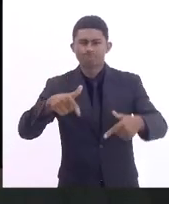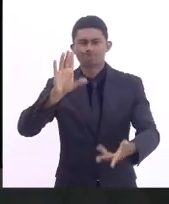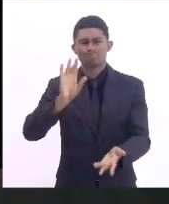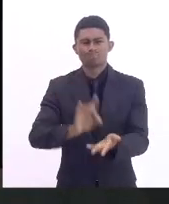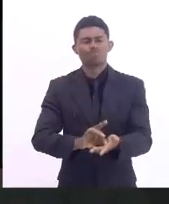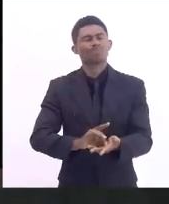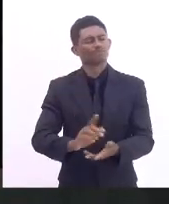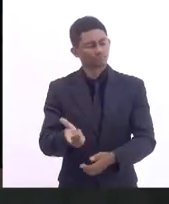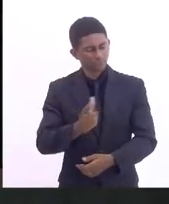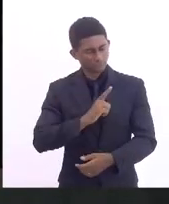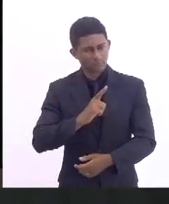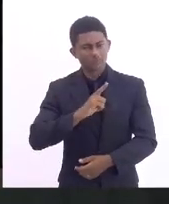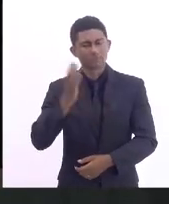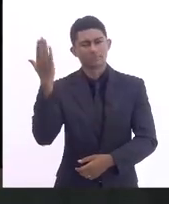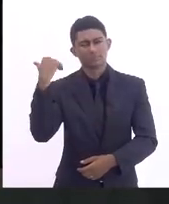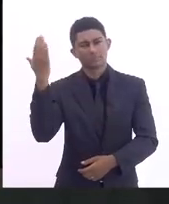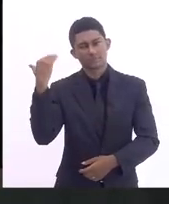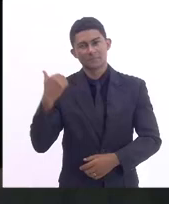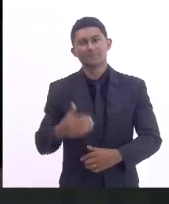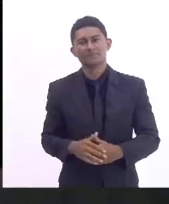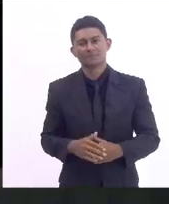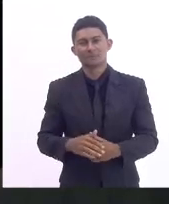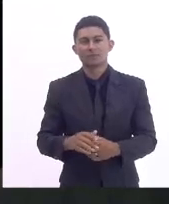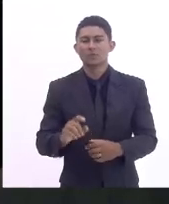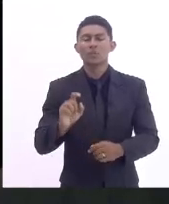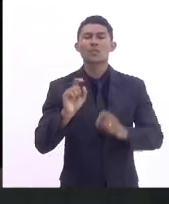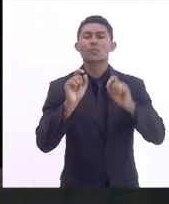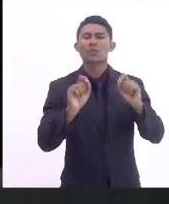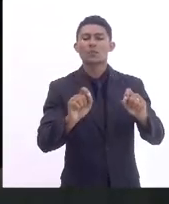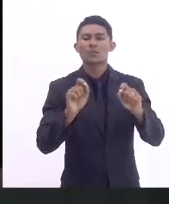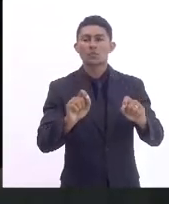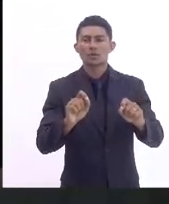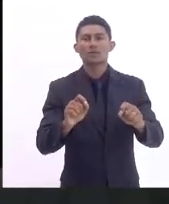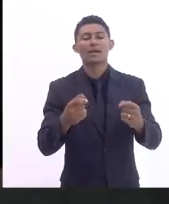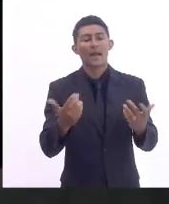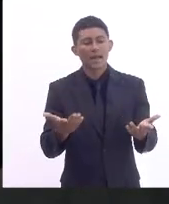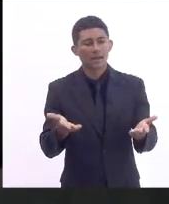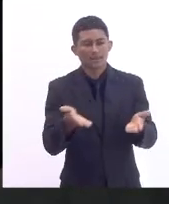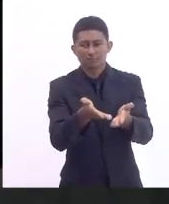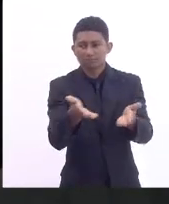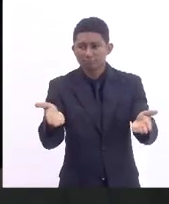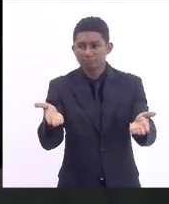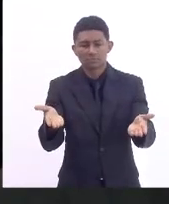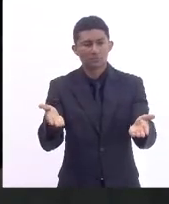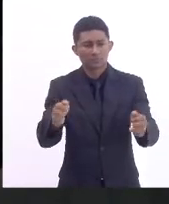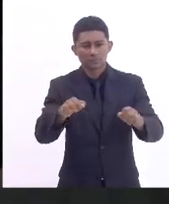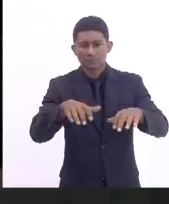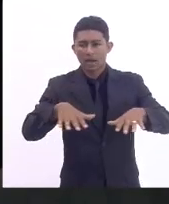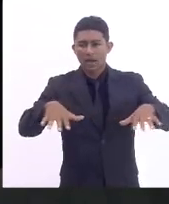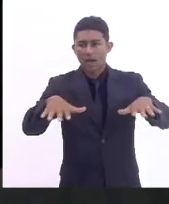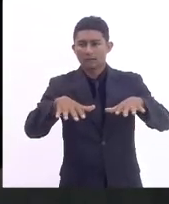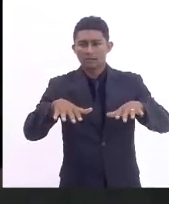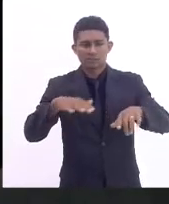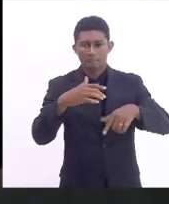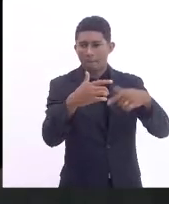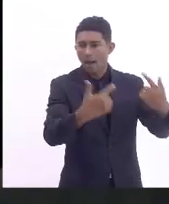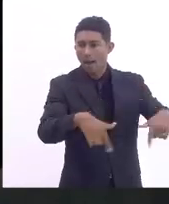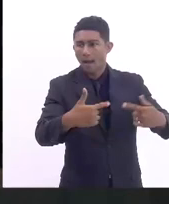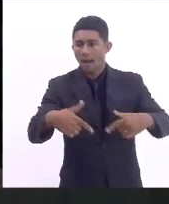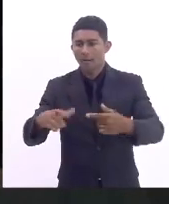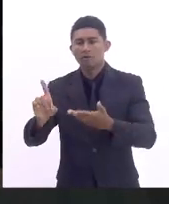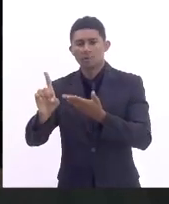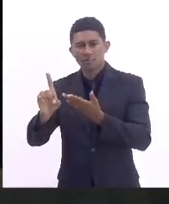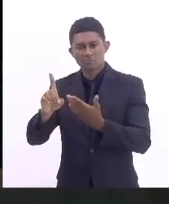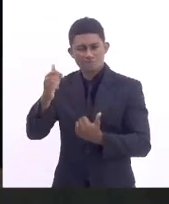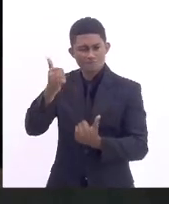efetiva e eficaz na defesa dos interesses do Trabalhador o companheiro